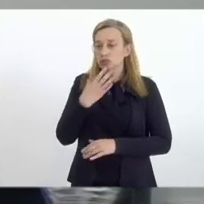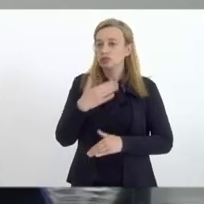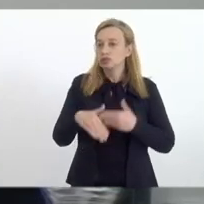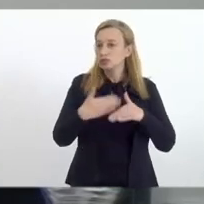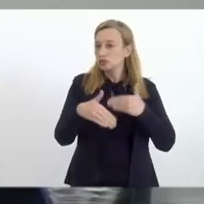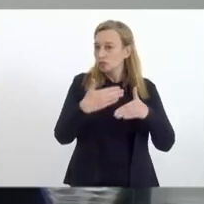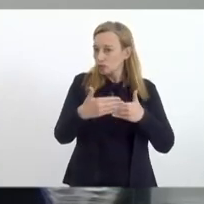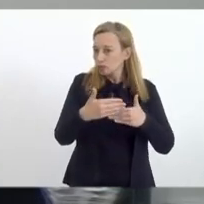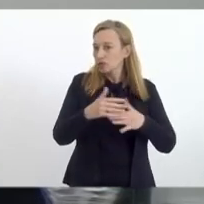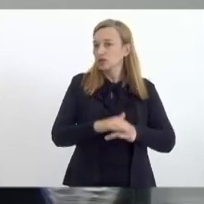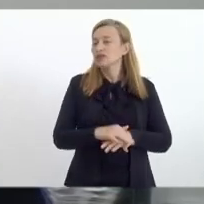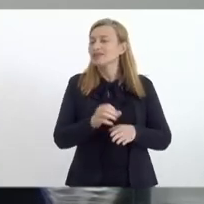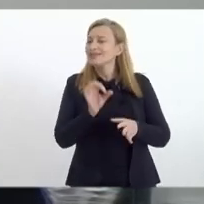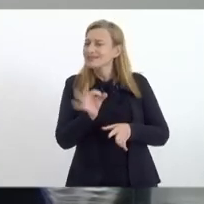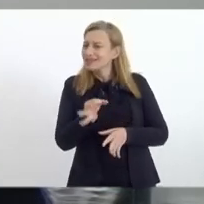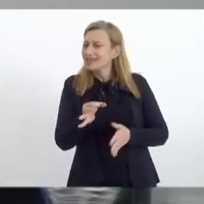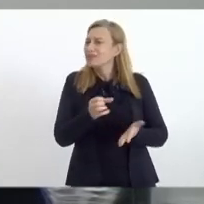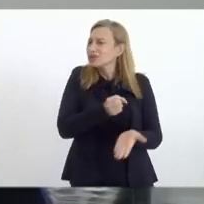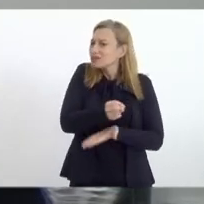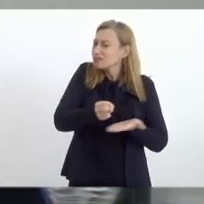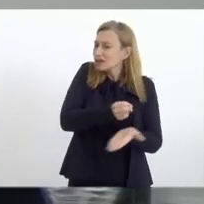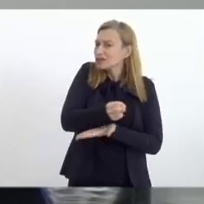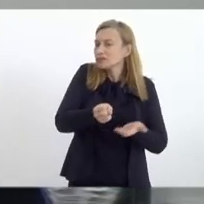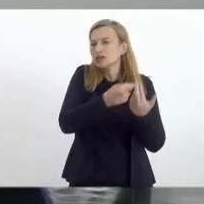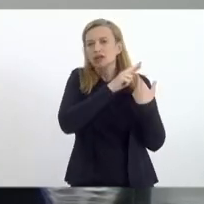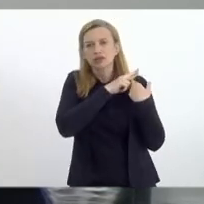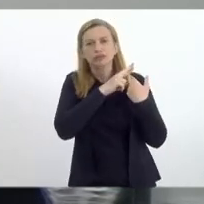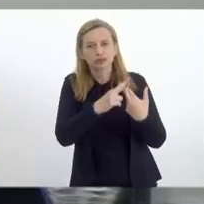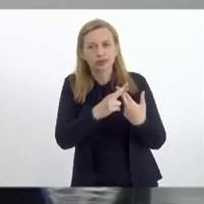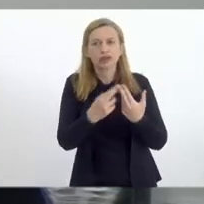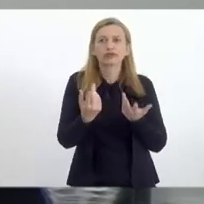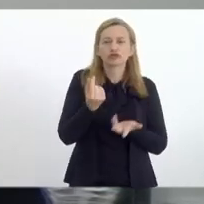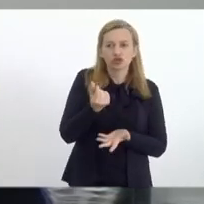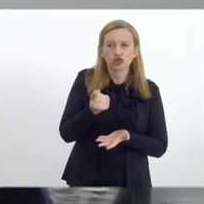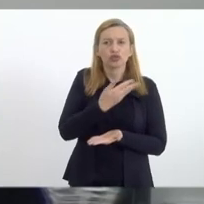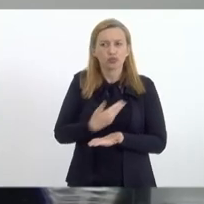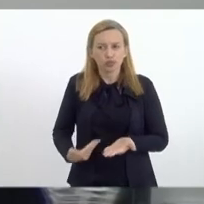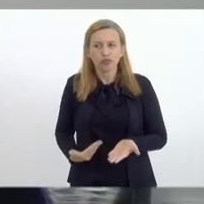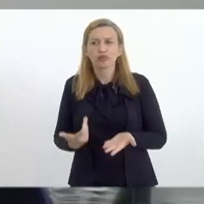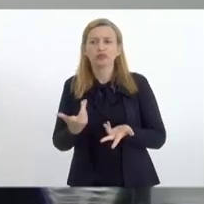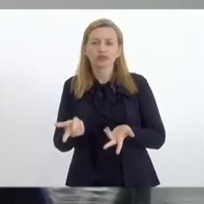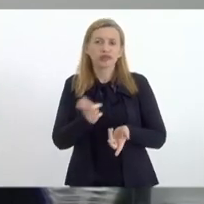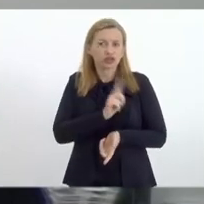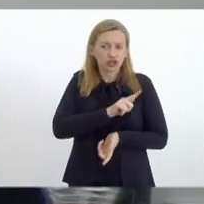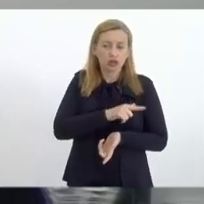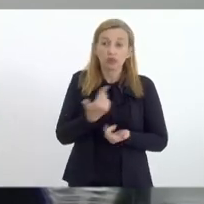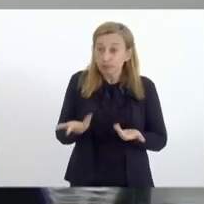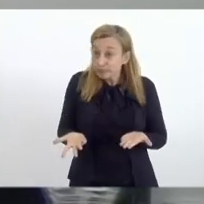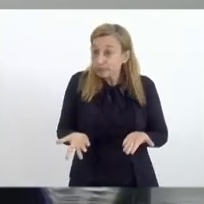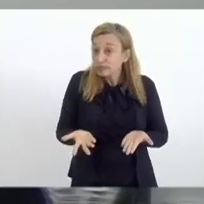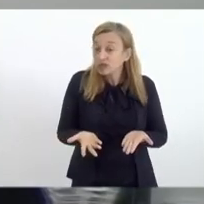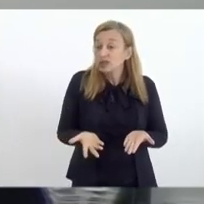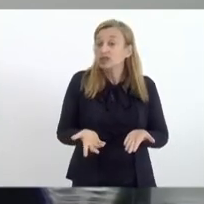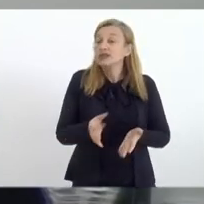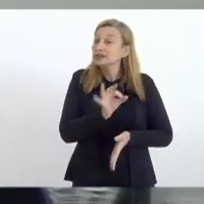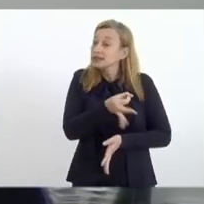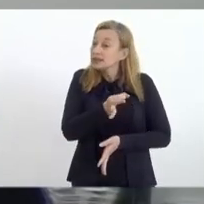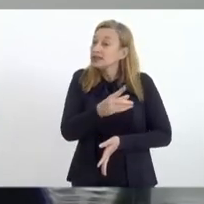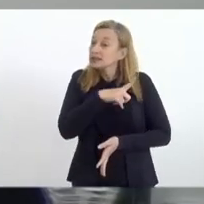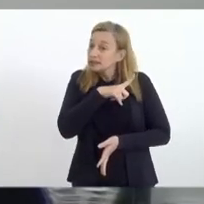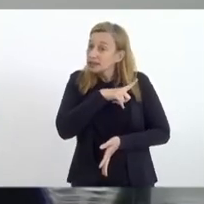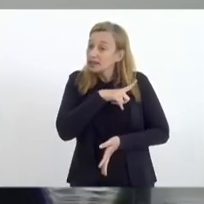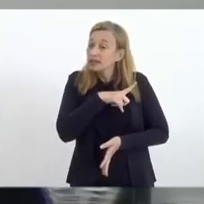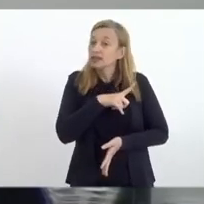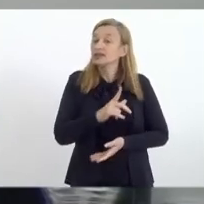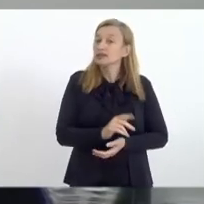falando, que basicamente é a responsabilidade nas contas públicas, é a responsabilidade na gestão, que tenho a certeza, pelo menos